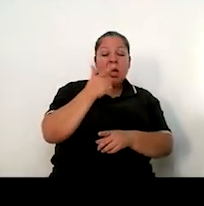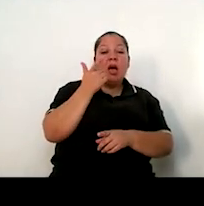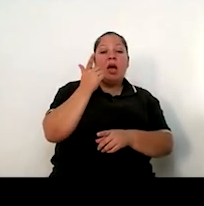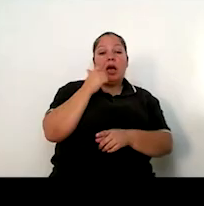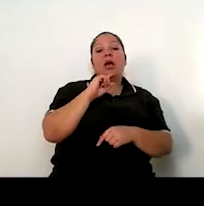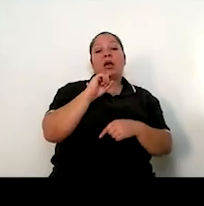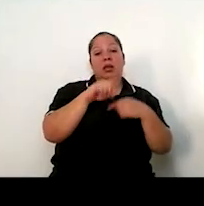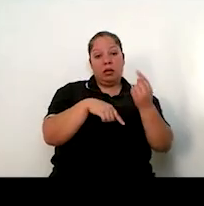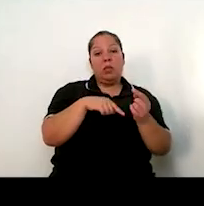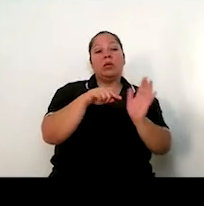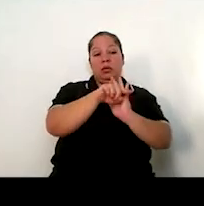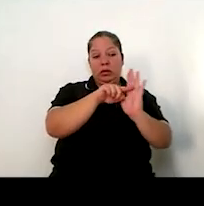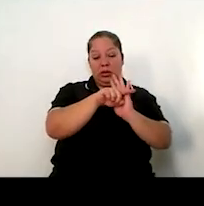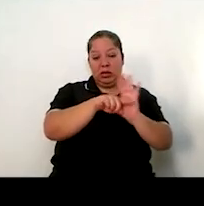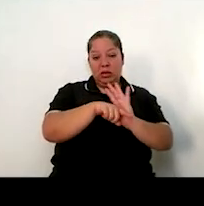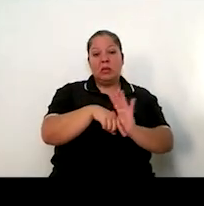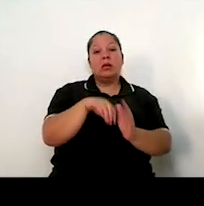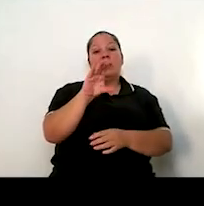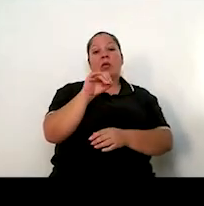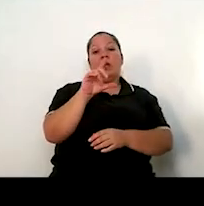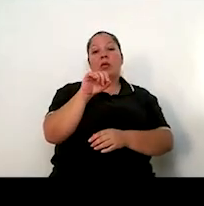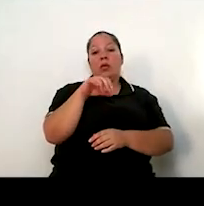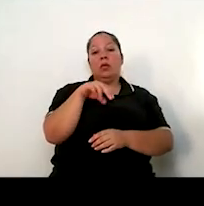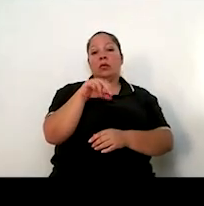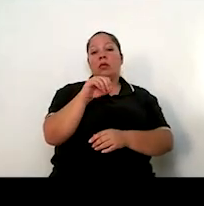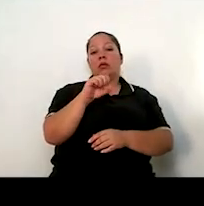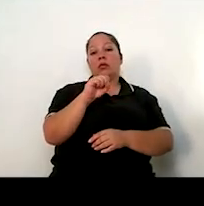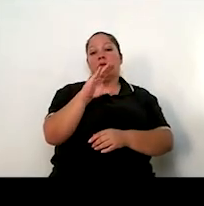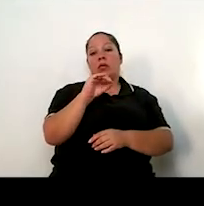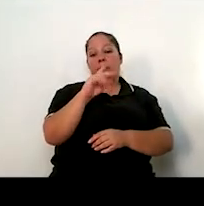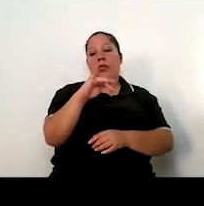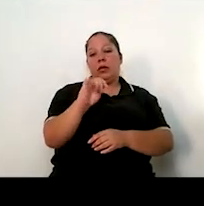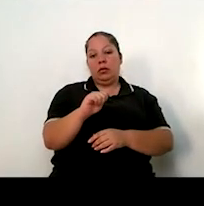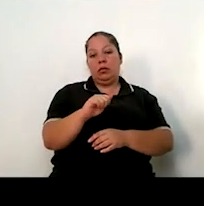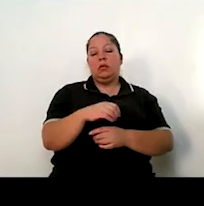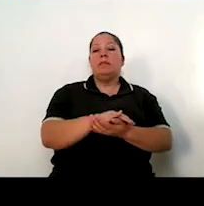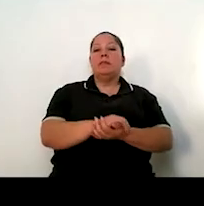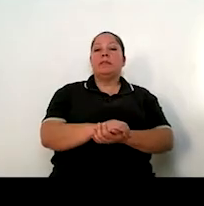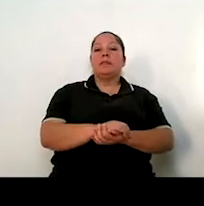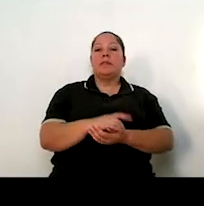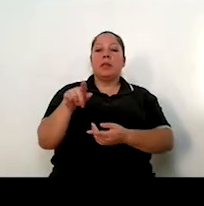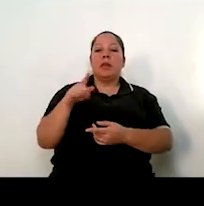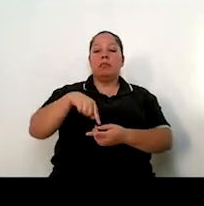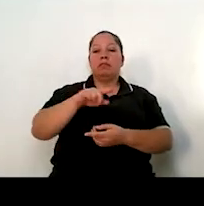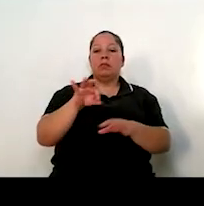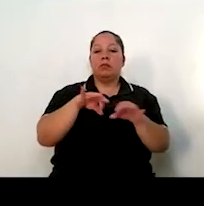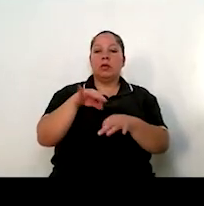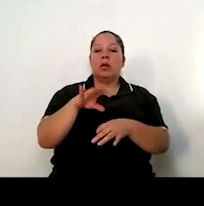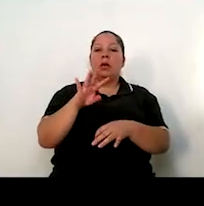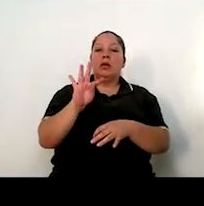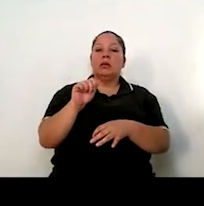no interior da Bahia, na Chapada Diamantina. Nós ficamos na cidade trabalhando por 6 dias,